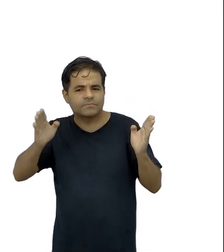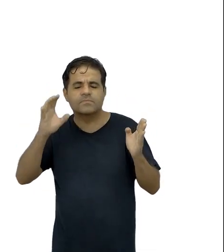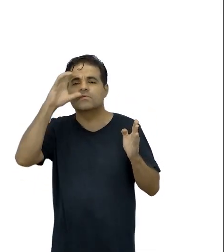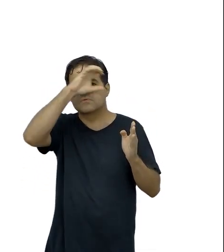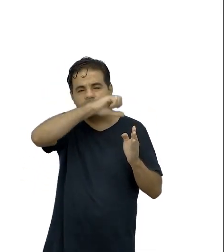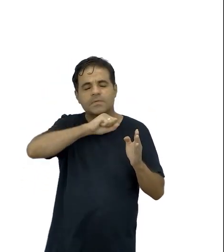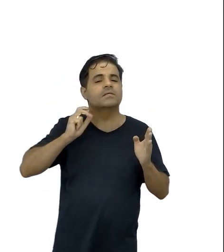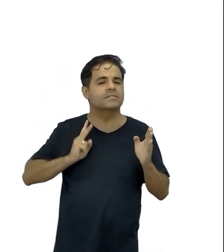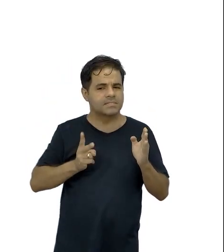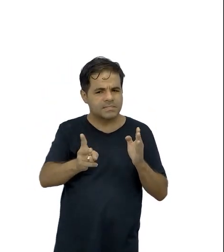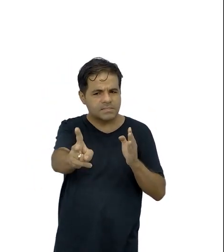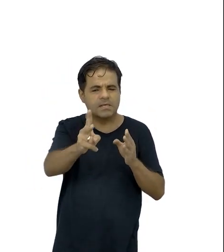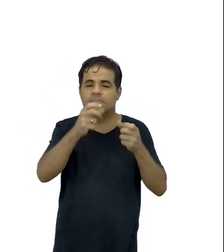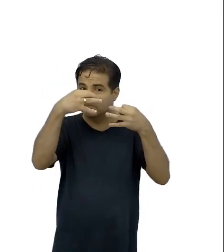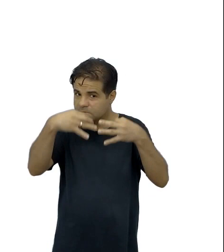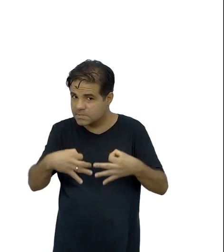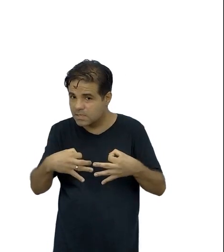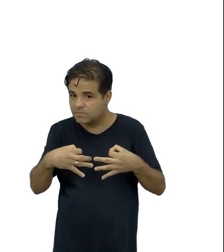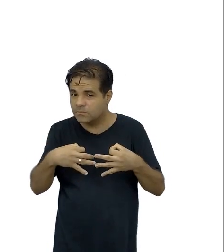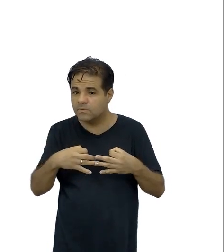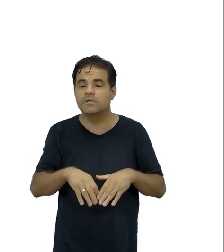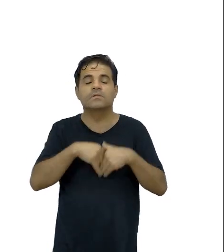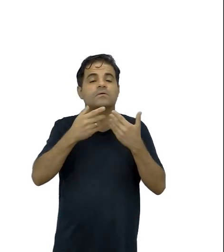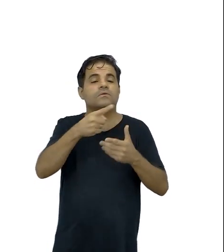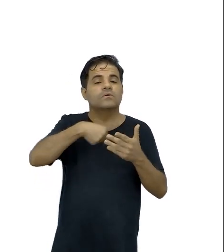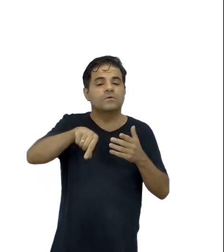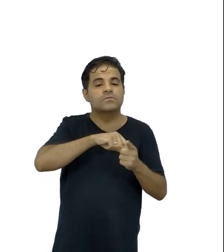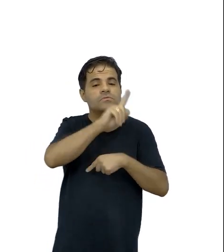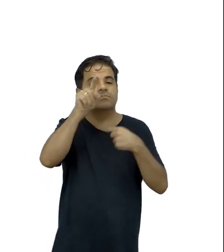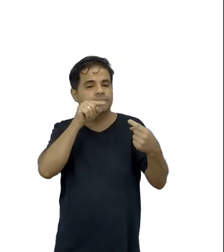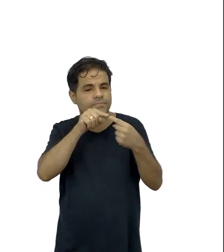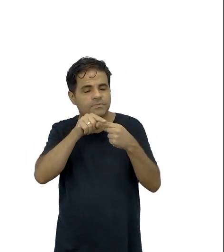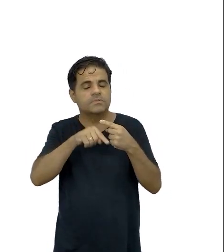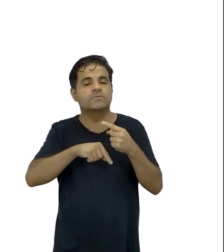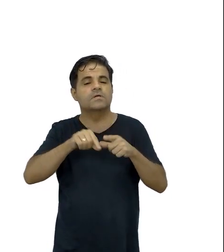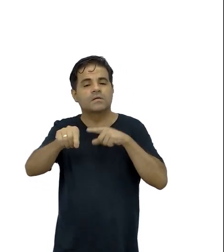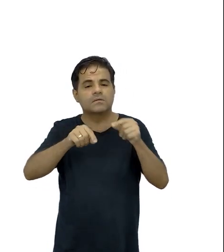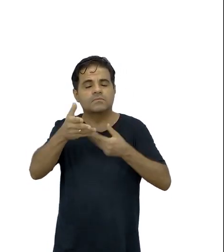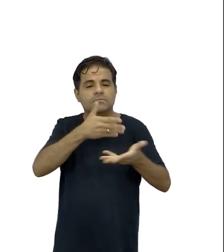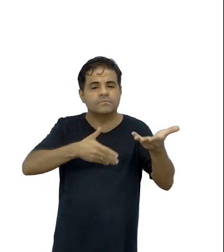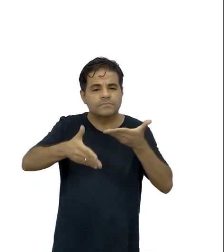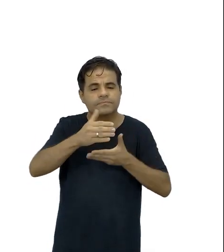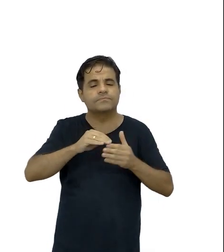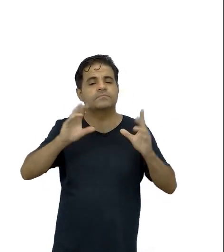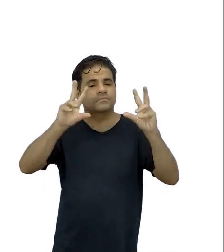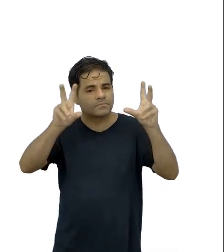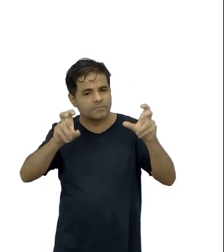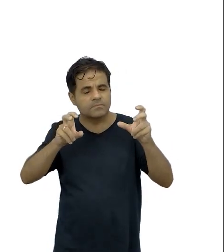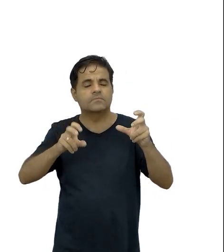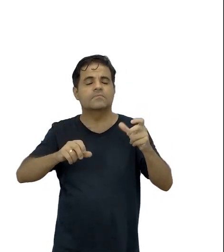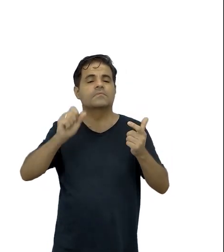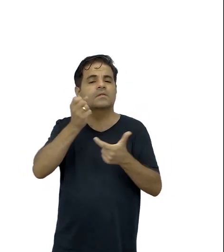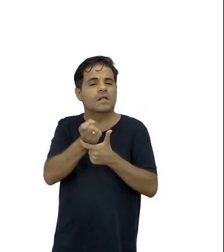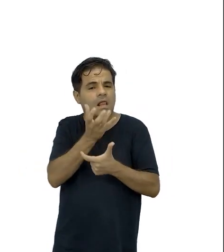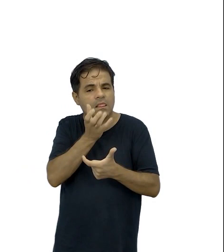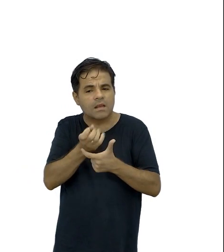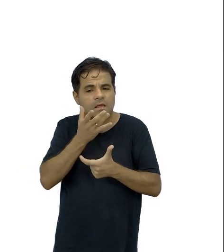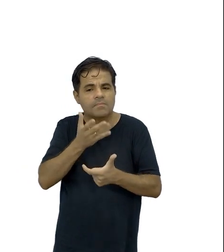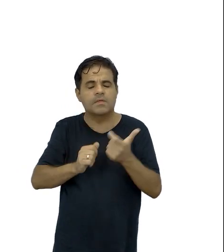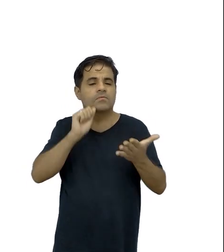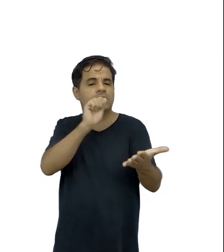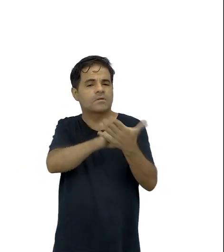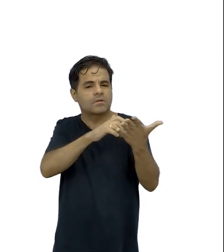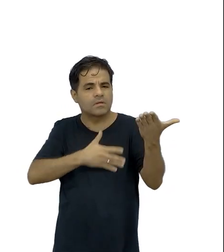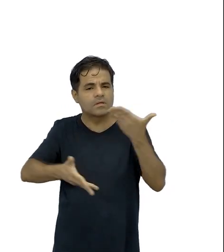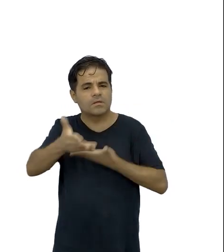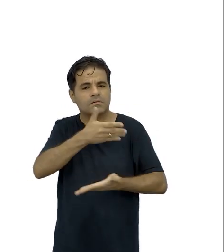Aprender Sempre, tá certo? Então, nossos objetivos é relacionar o tema central, o letramento, com as